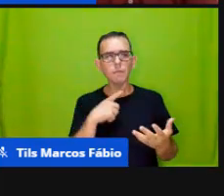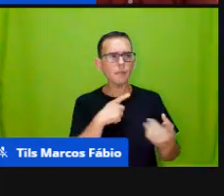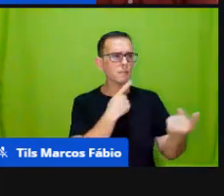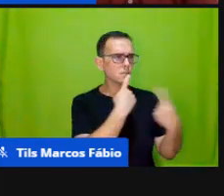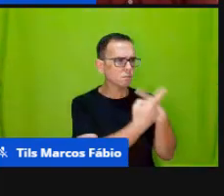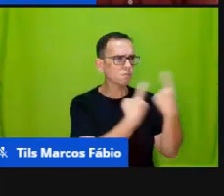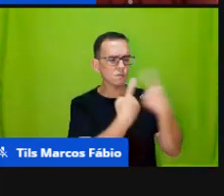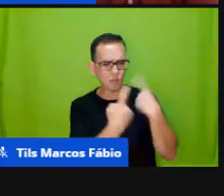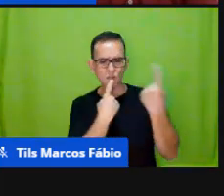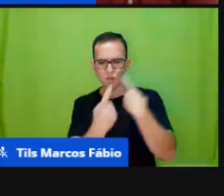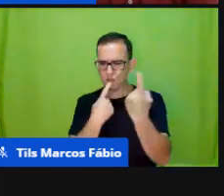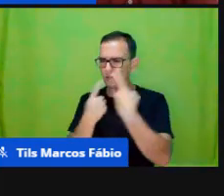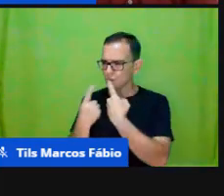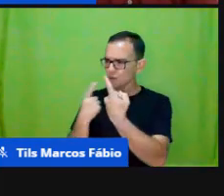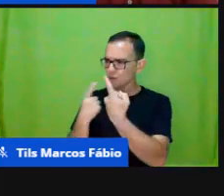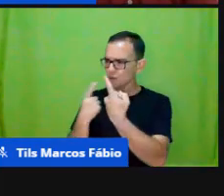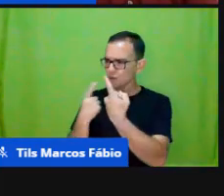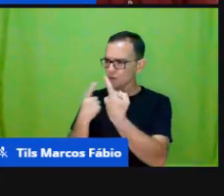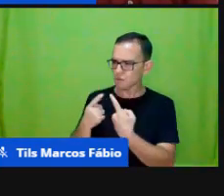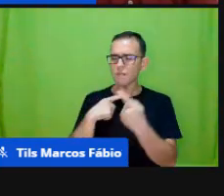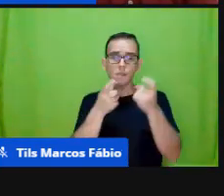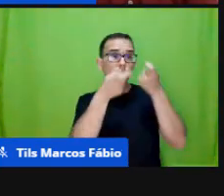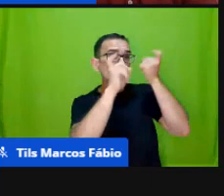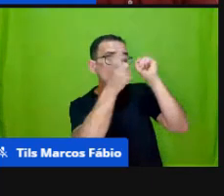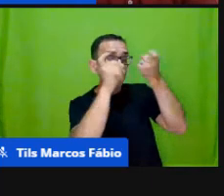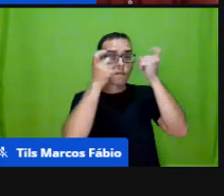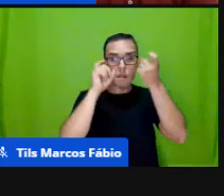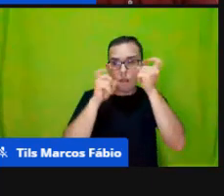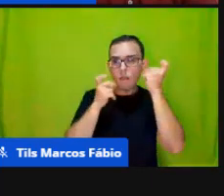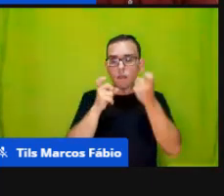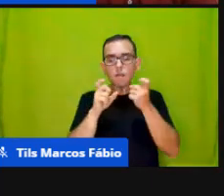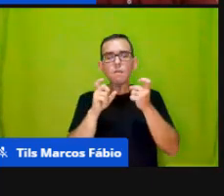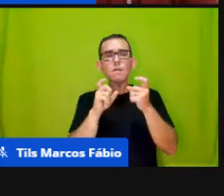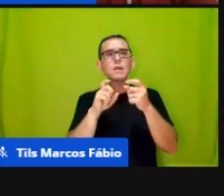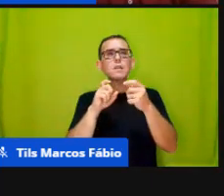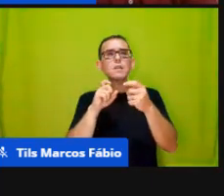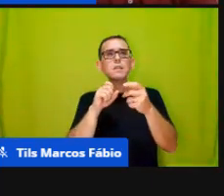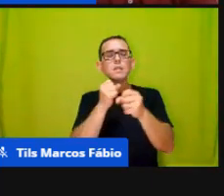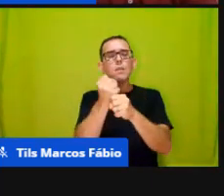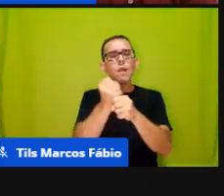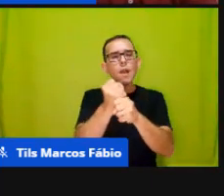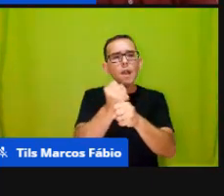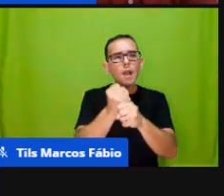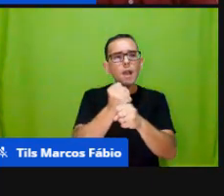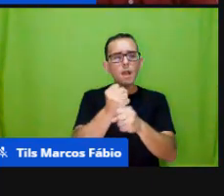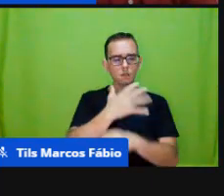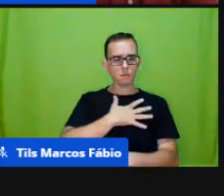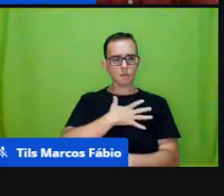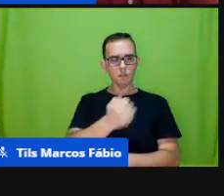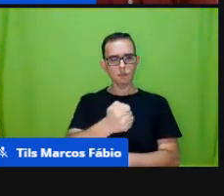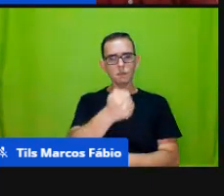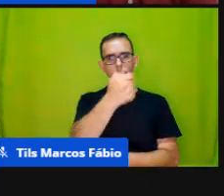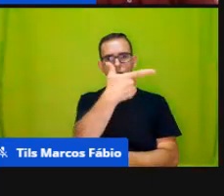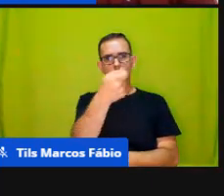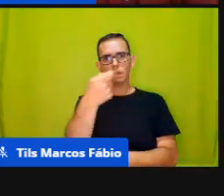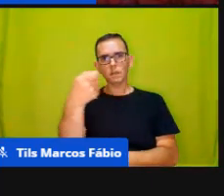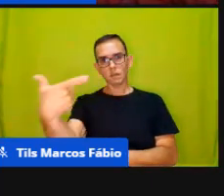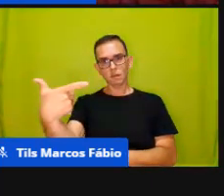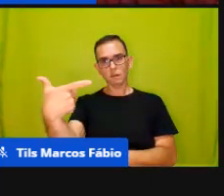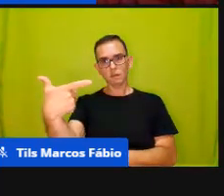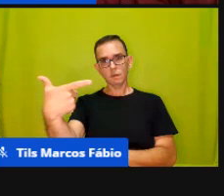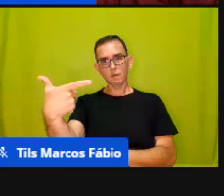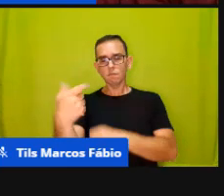discussões, houveram várias reuniões, e no ano, em agosto de 2002, foi criada